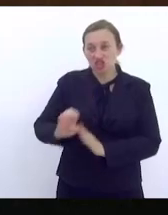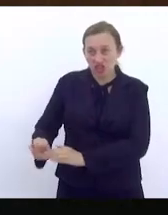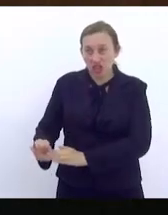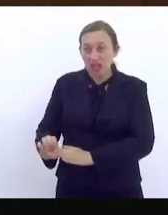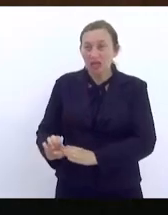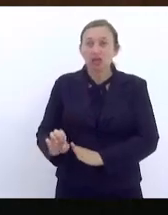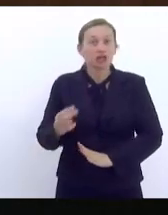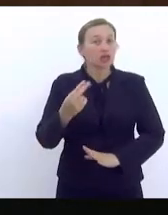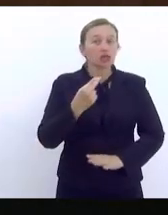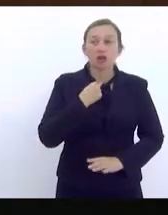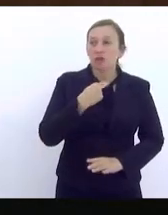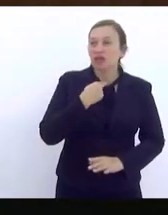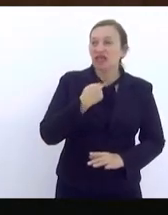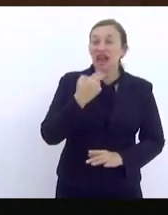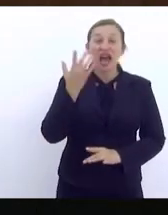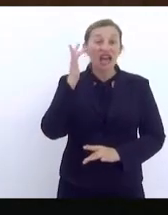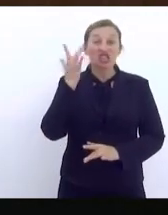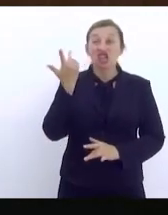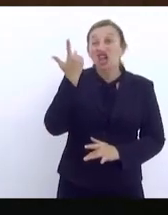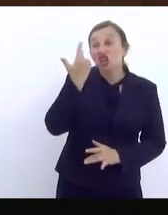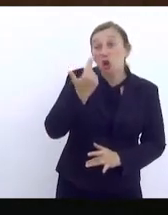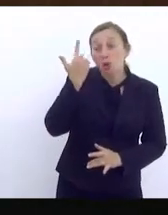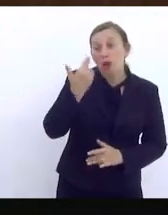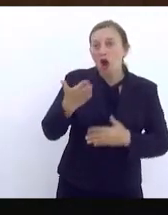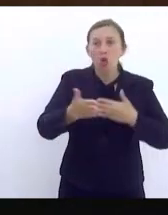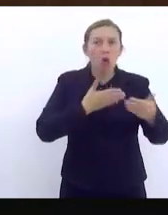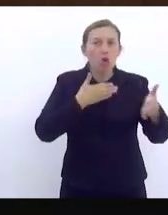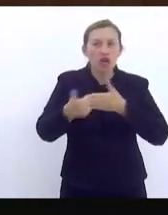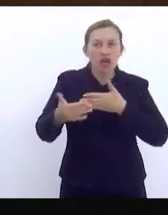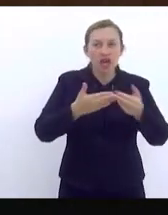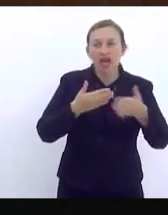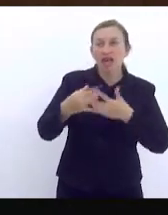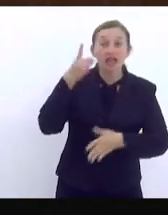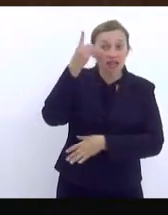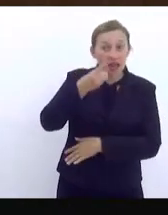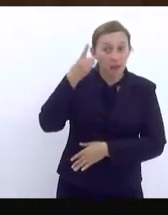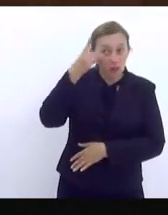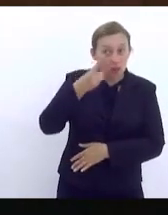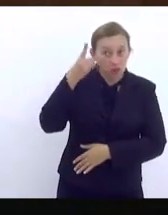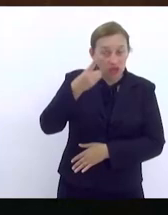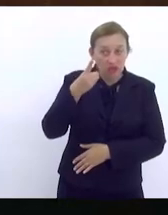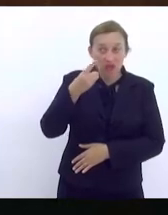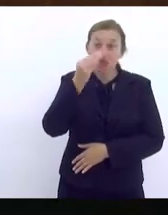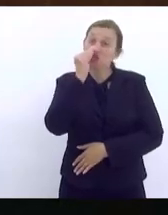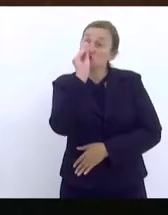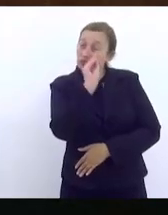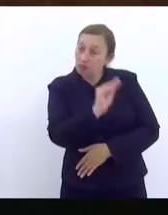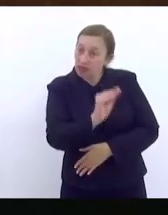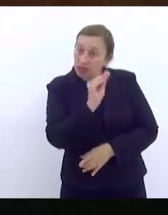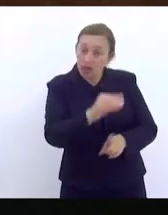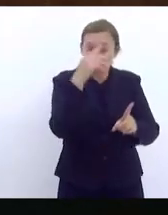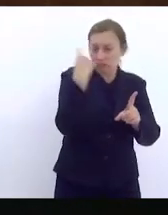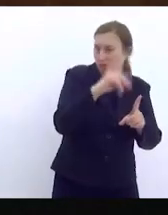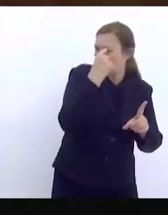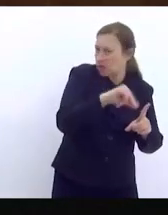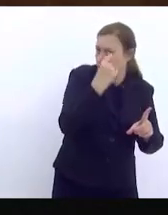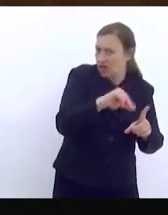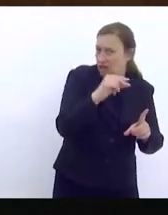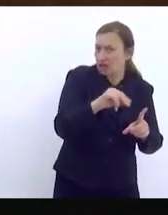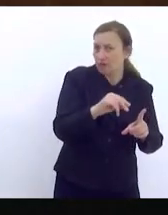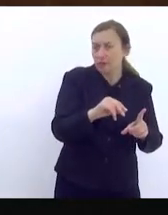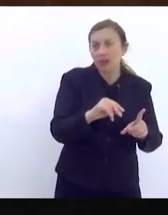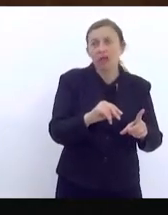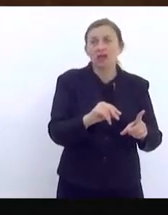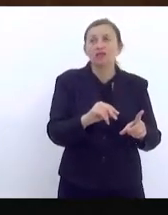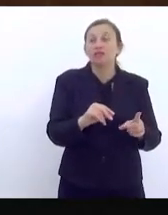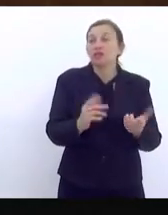deve tolerar achar razoável que qualquer parlamentar que seja seja hostilizada vilipendiada seja